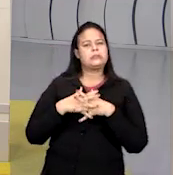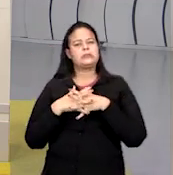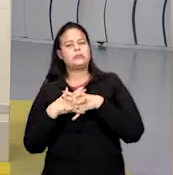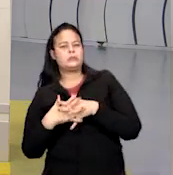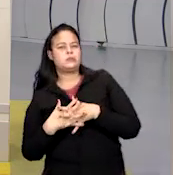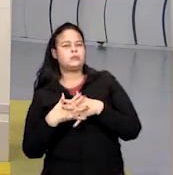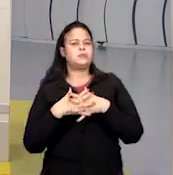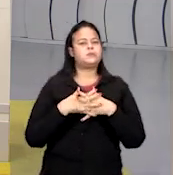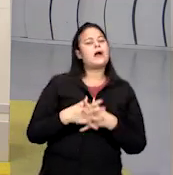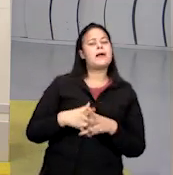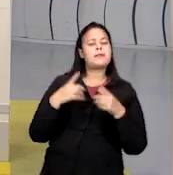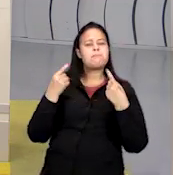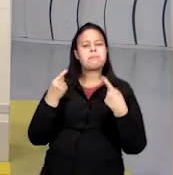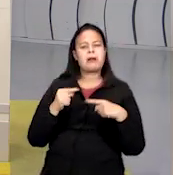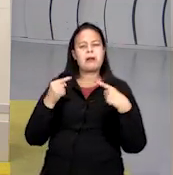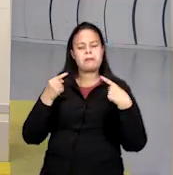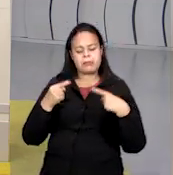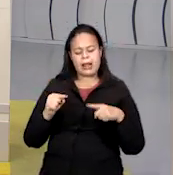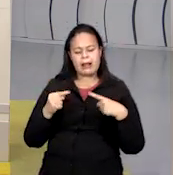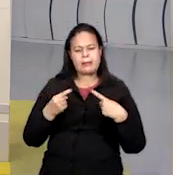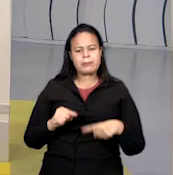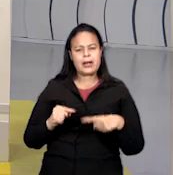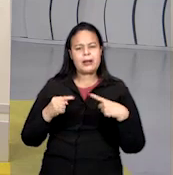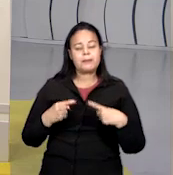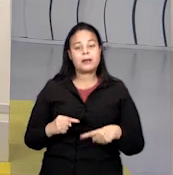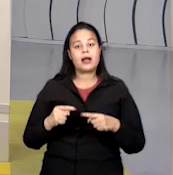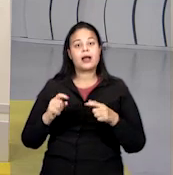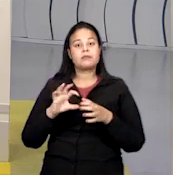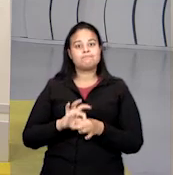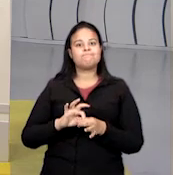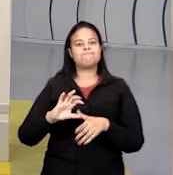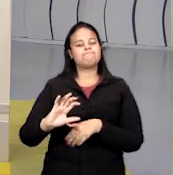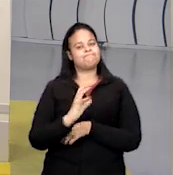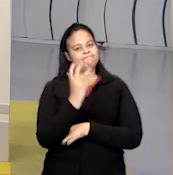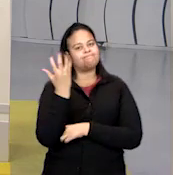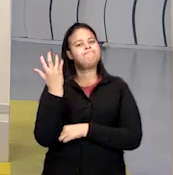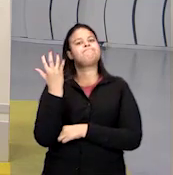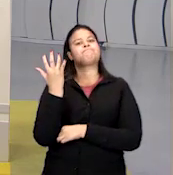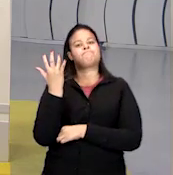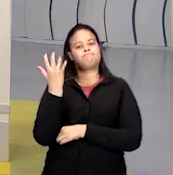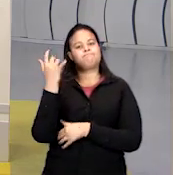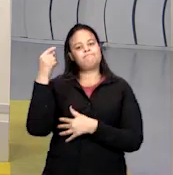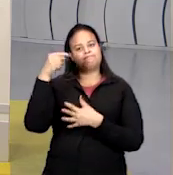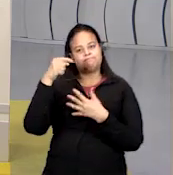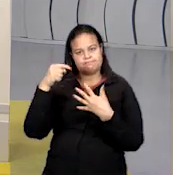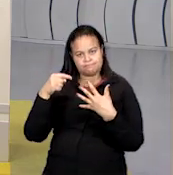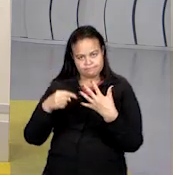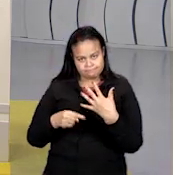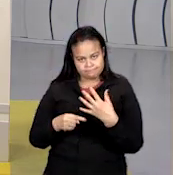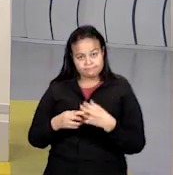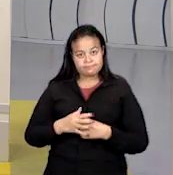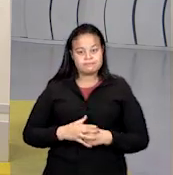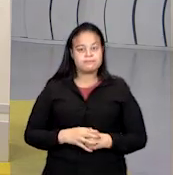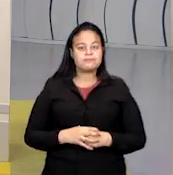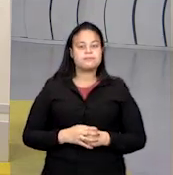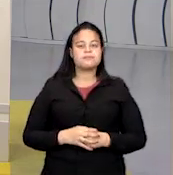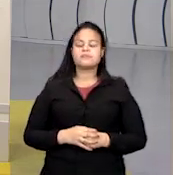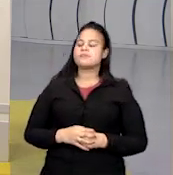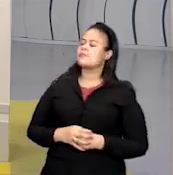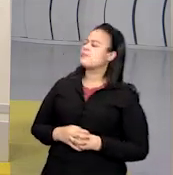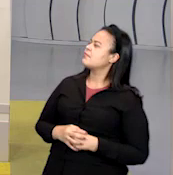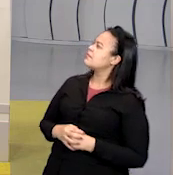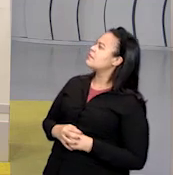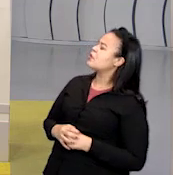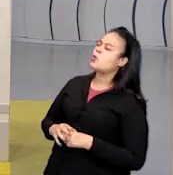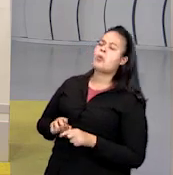pessoal, um monte de impactos ambientais, tá? Bem, o que são